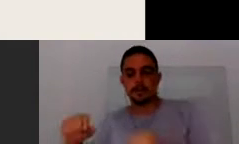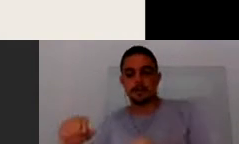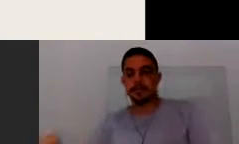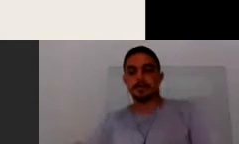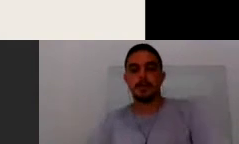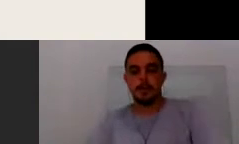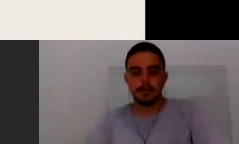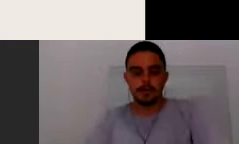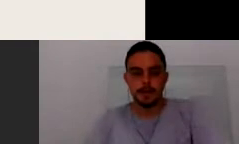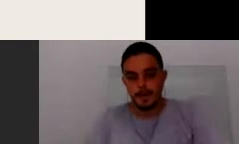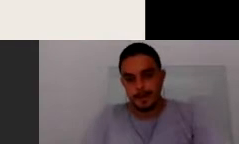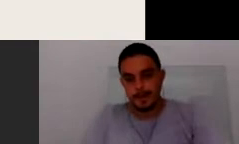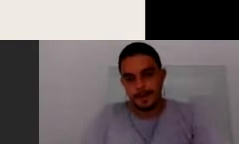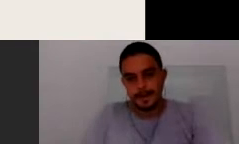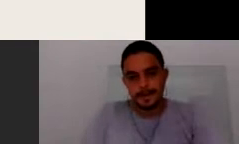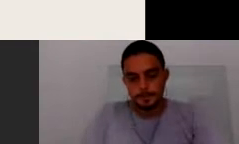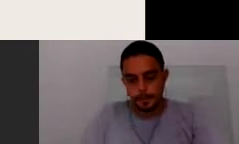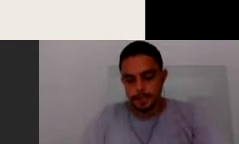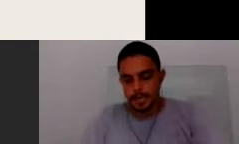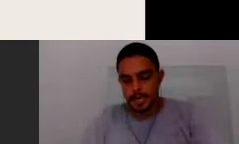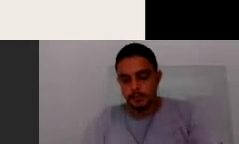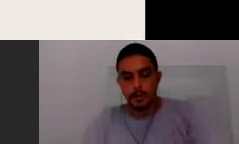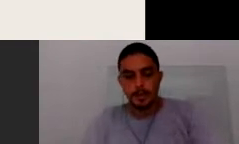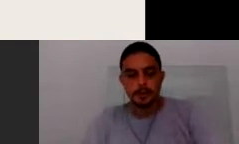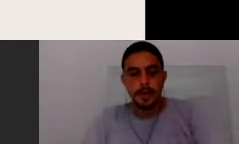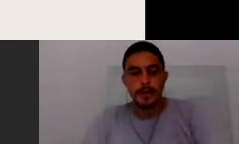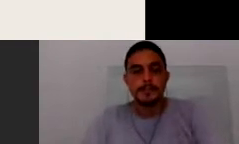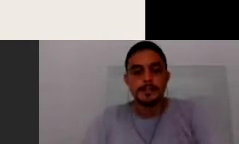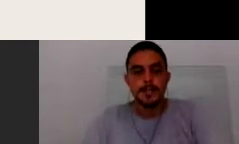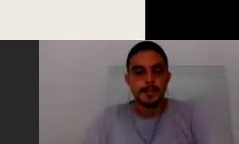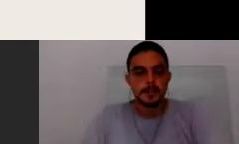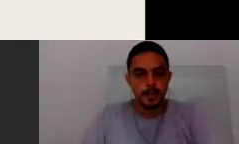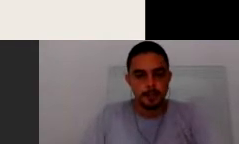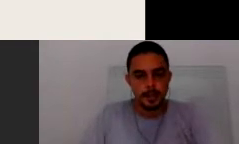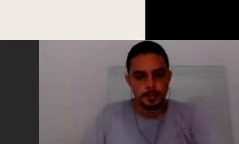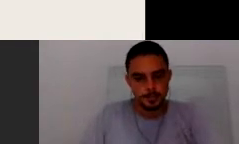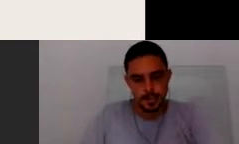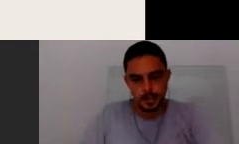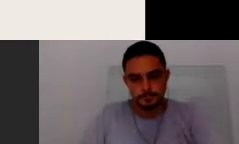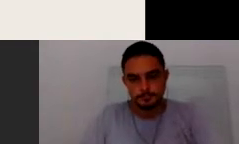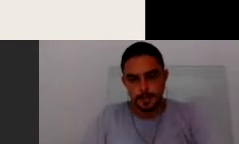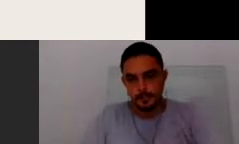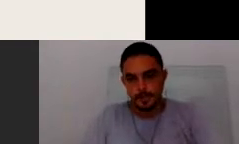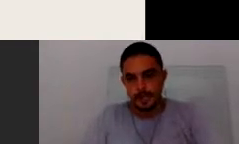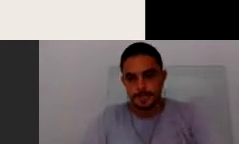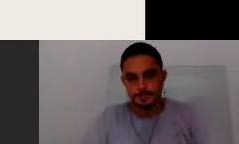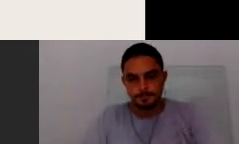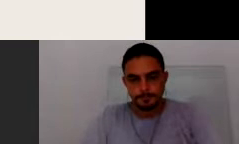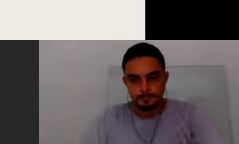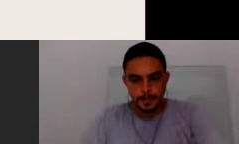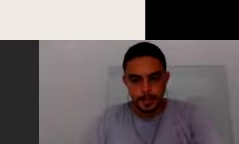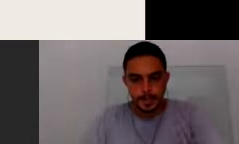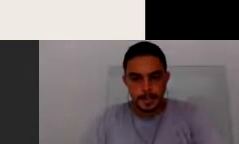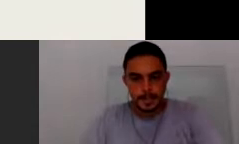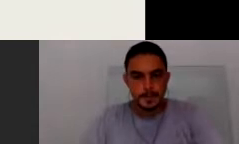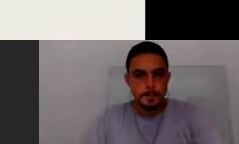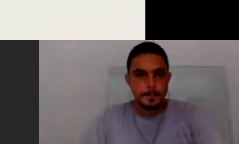isso vai me desfavorecer com relação a projeto e com relação à eficiência de aplicação de água. Beleza?